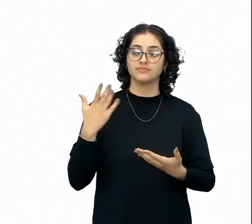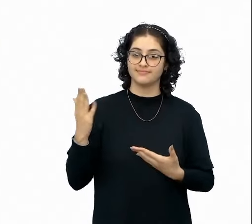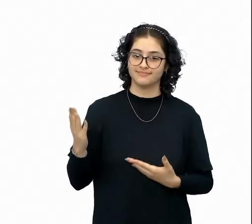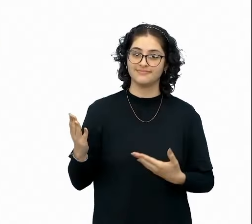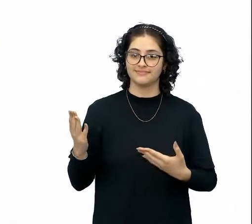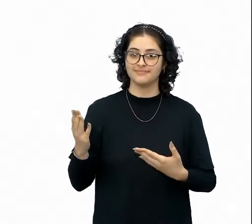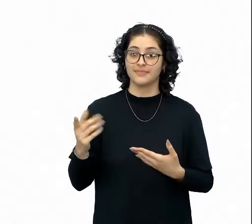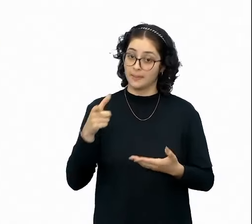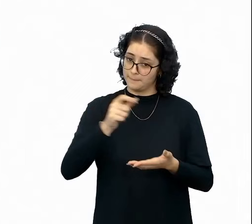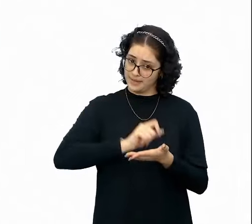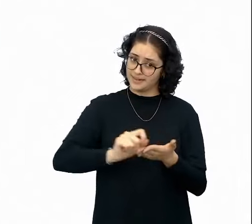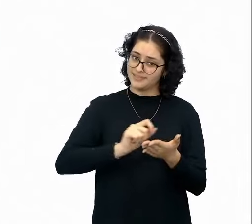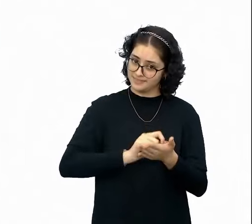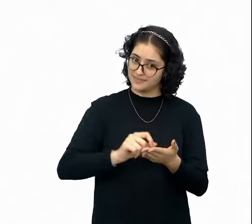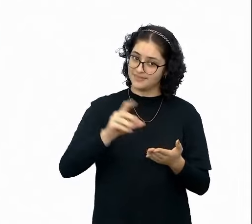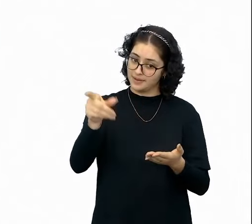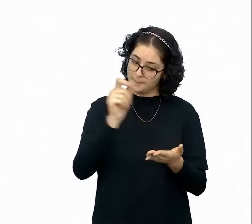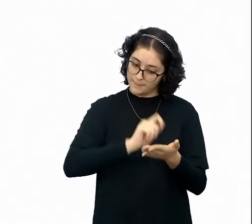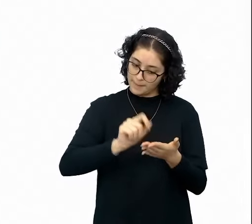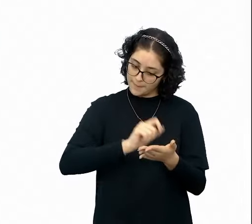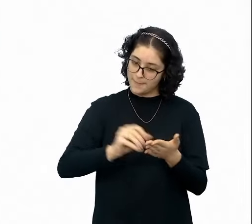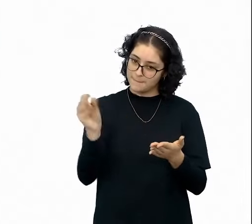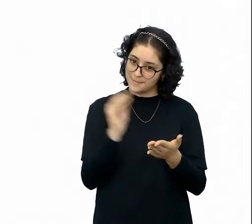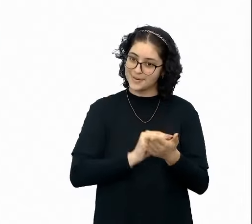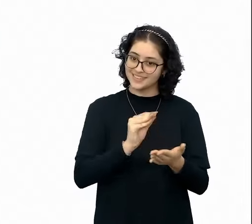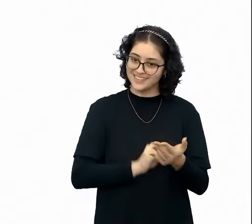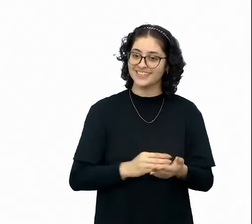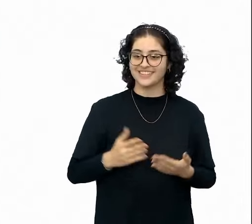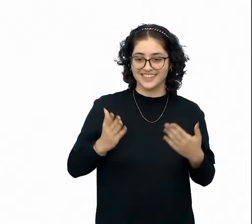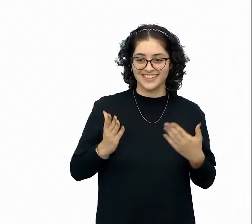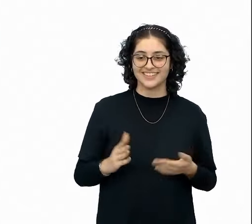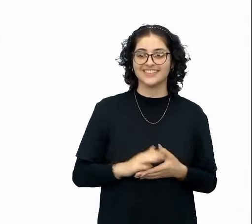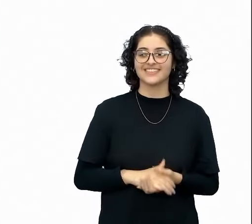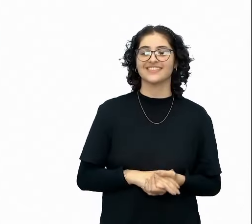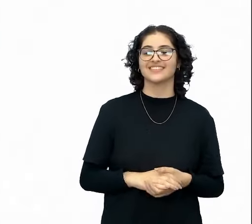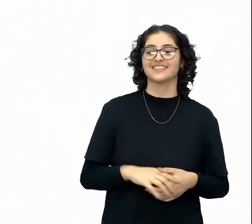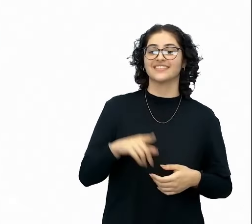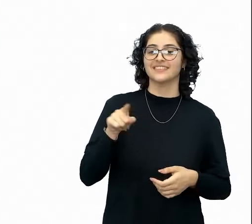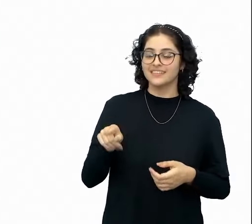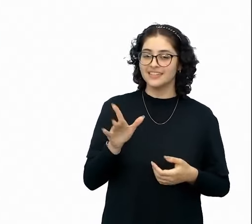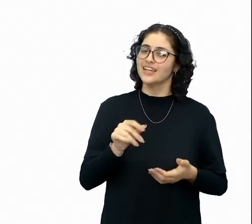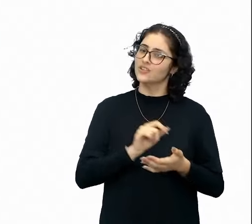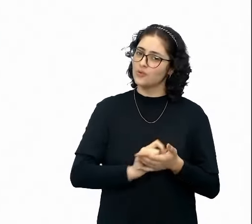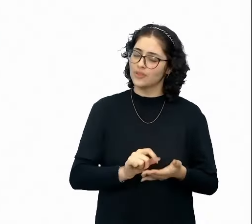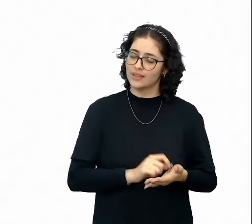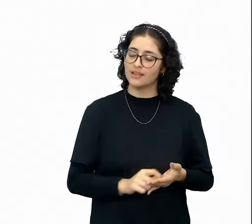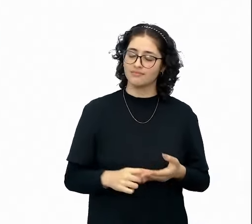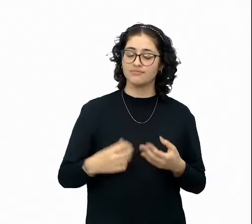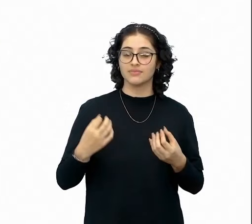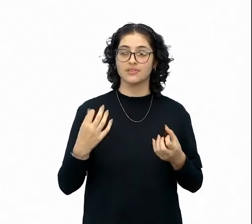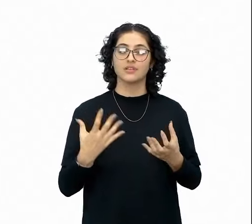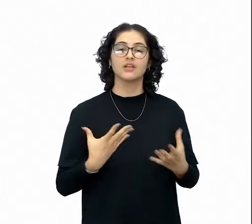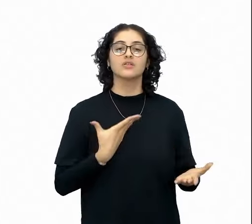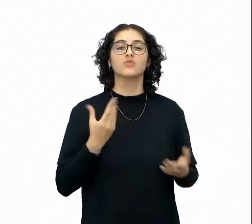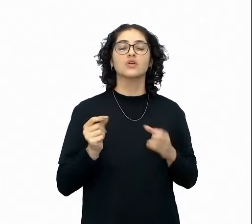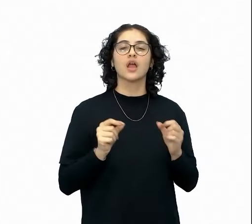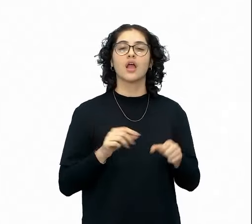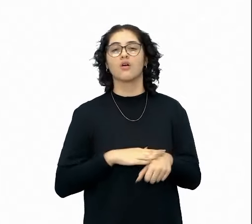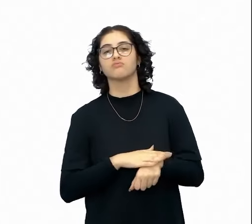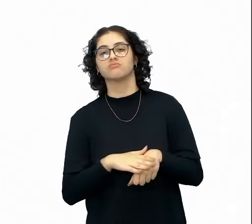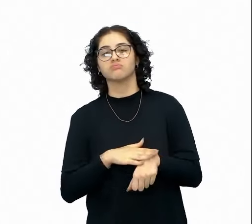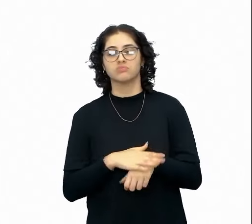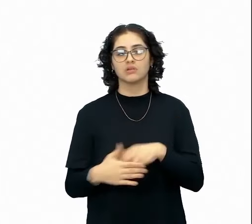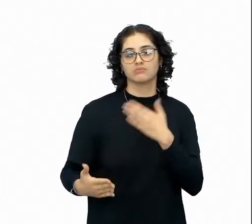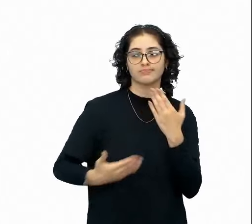o caderninho de vocês, né? Cadê as anotações, né? Eu tenho certeza que vocês fizeram anotações do que nós conversamos e lá